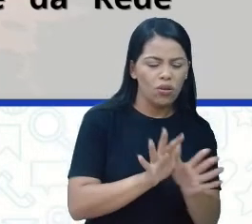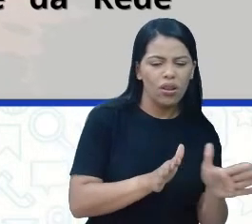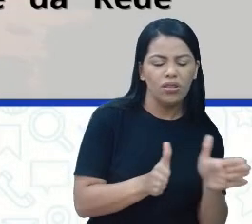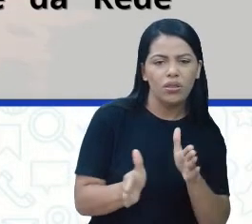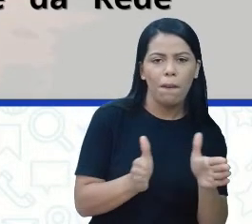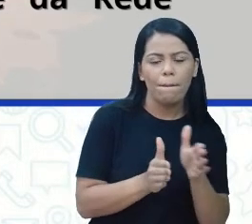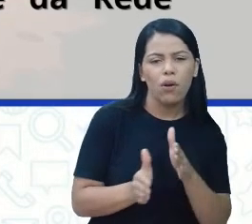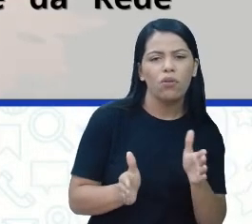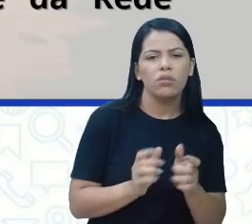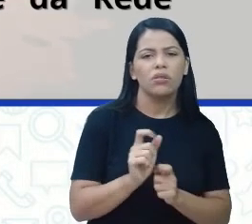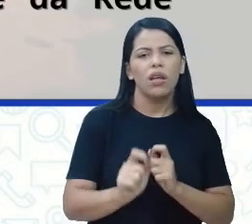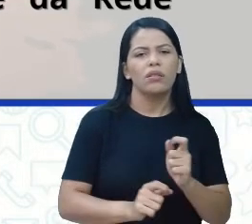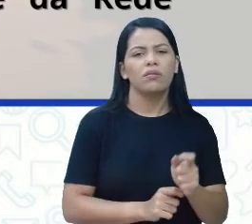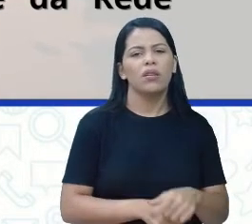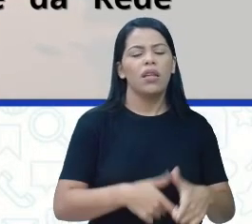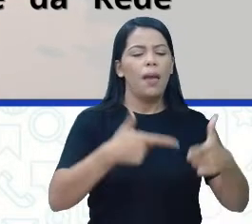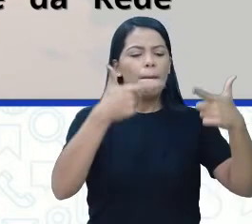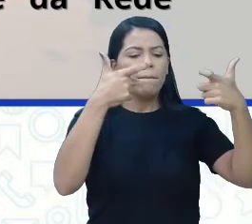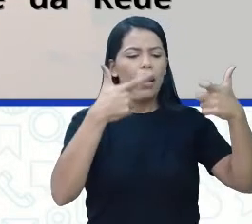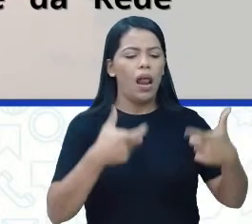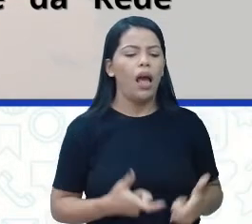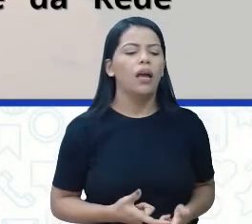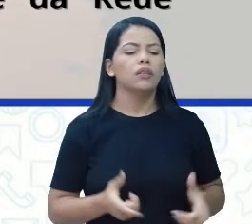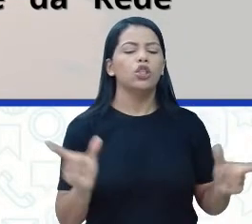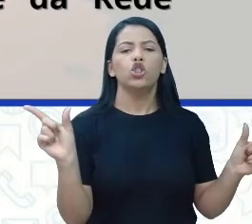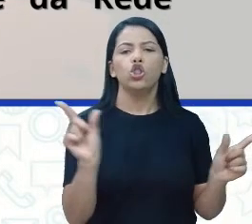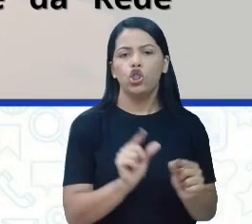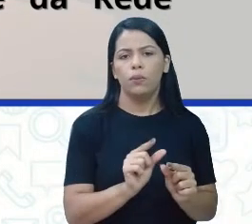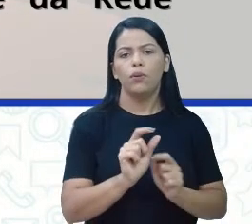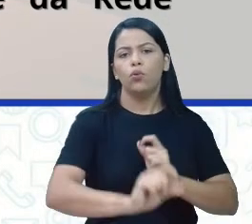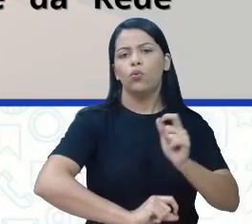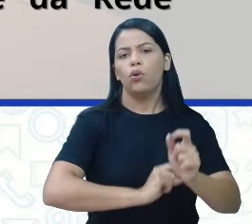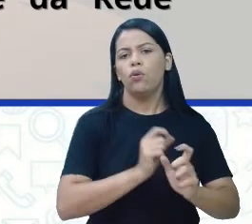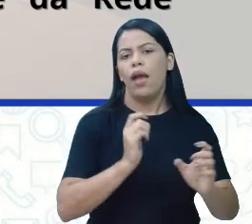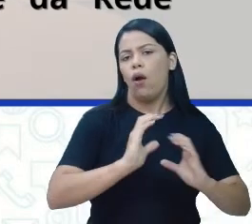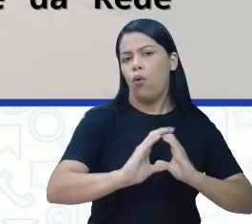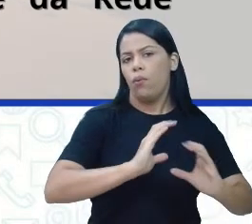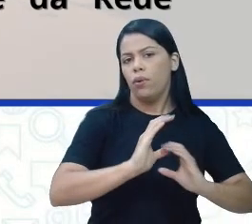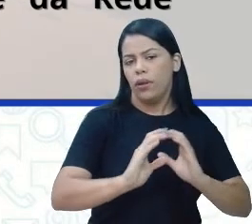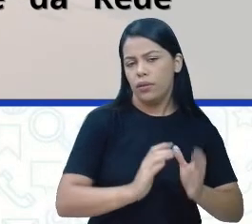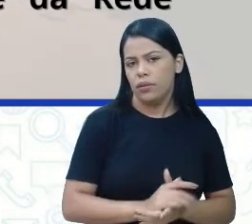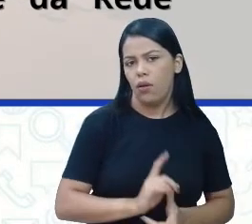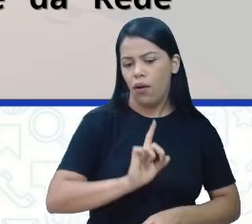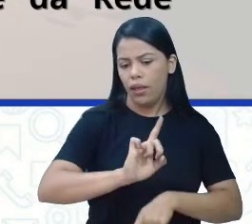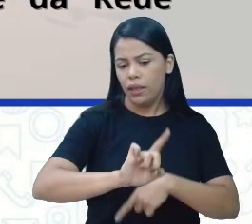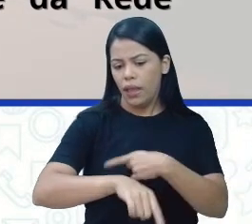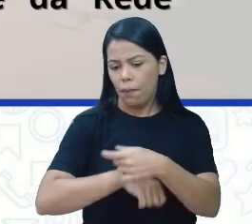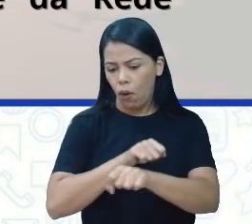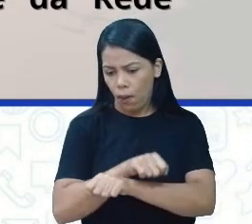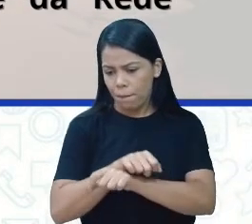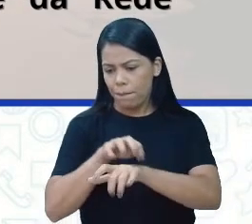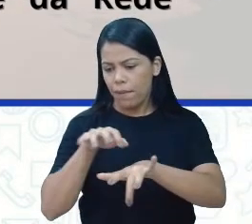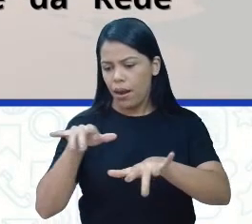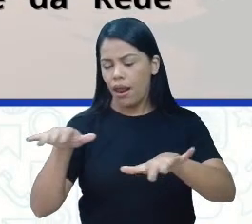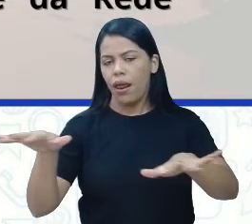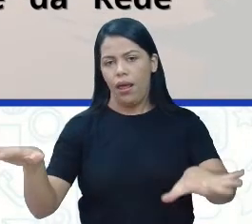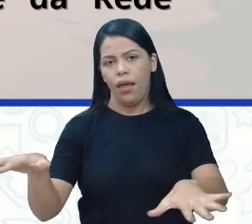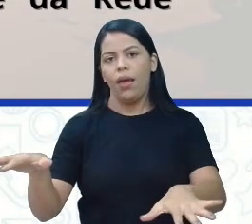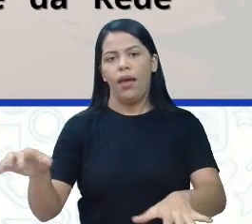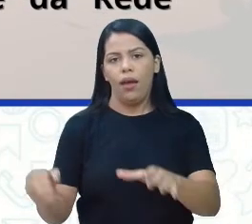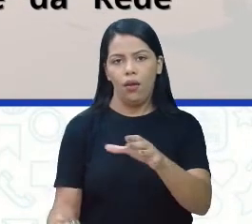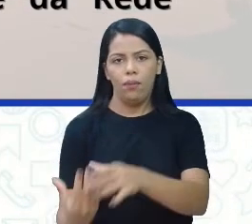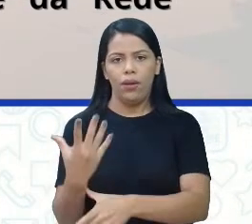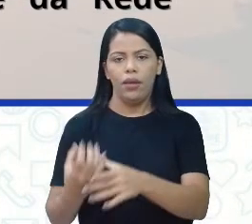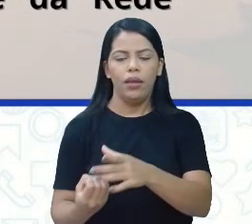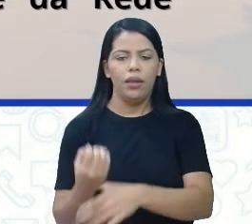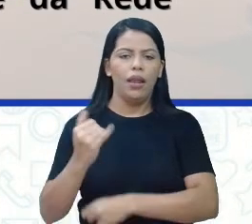De encurtar as comunicações lá, todo aquele período de conflitos, né? Aí depois é que ela se populariza, né? Com a criação dos